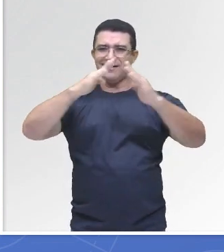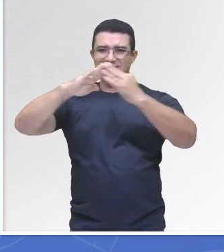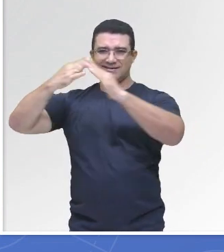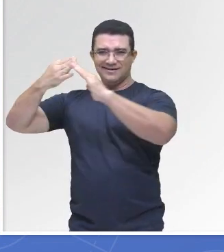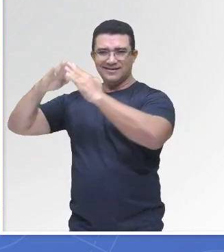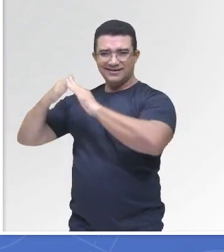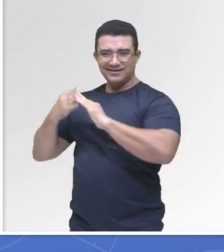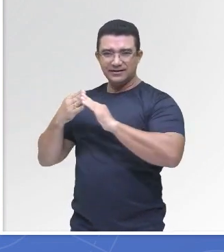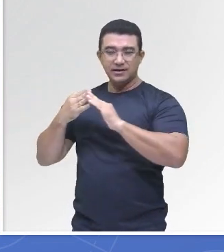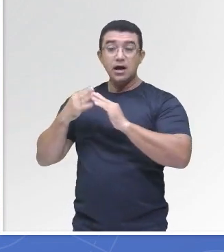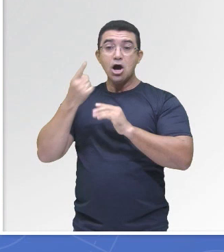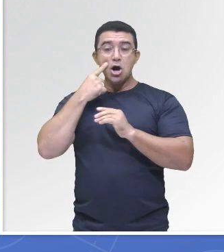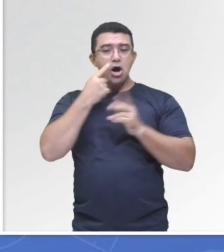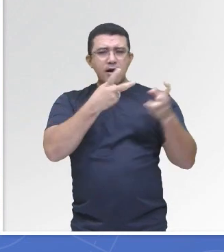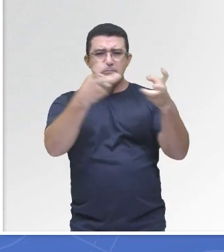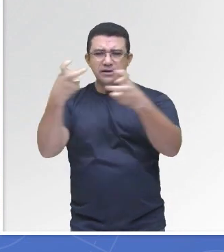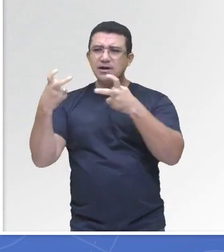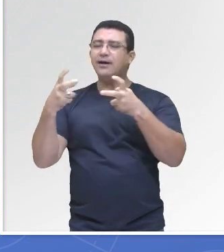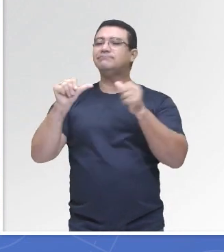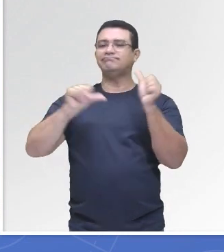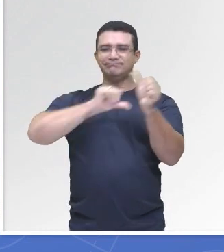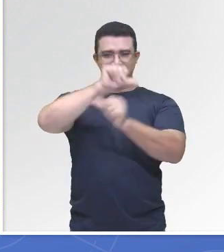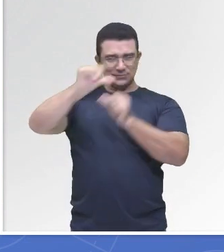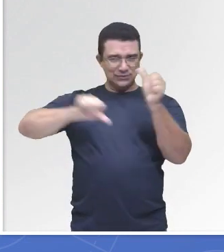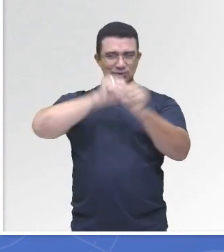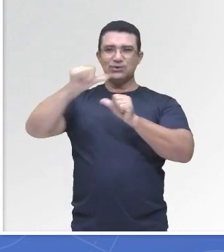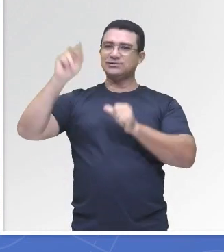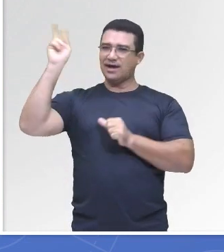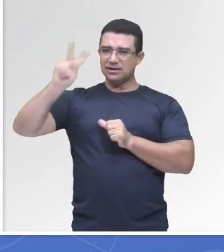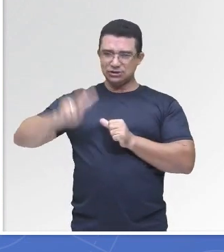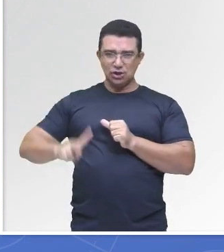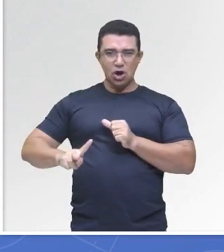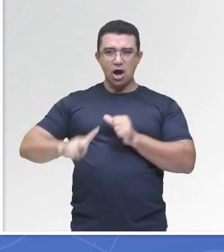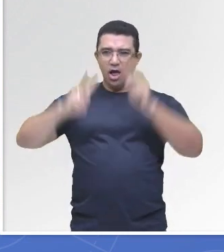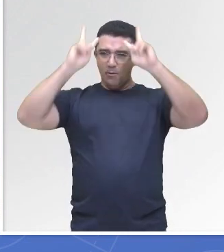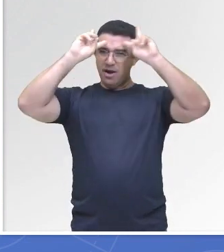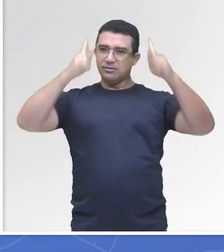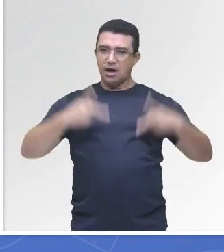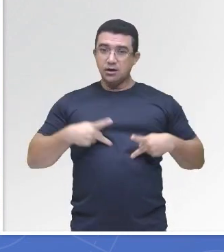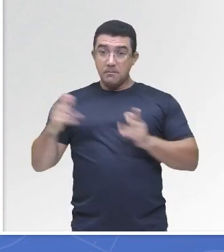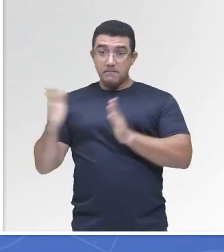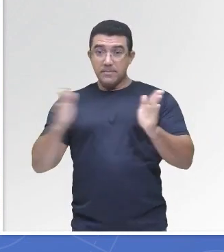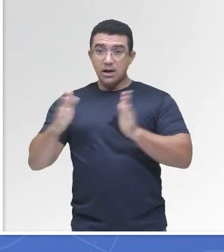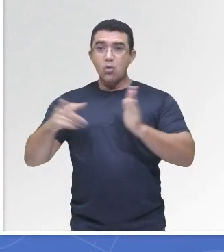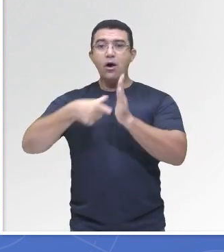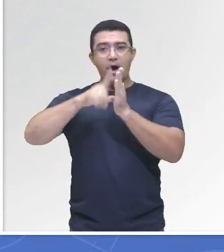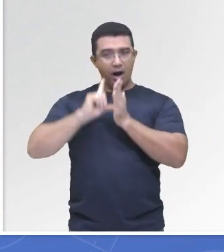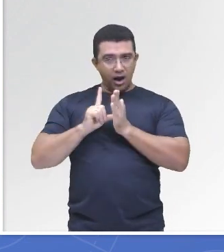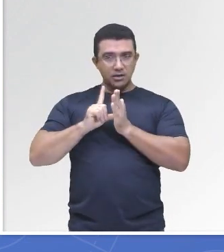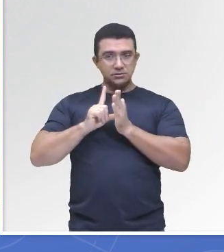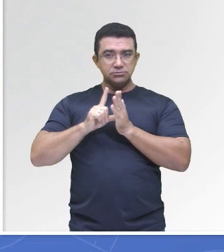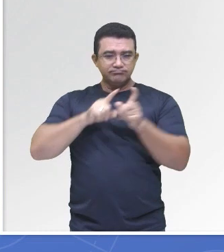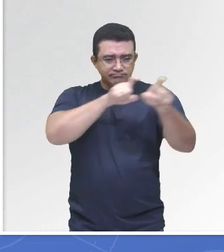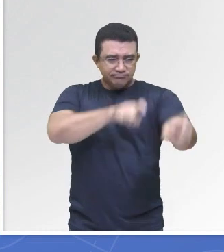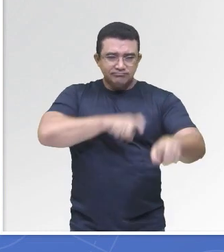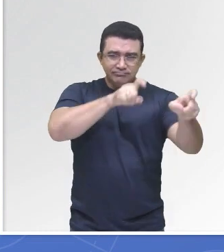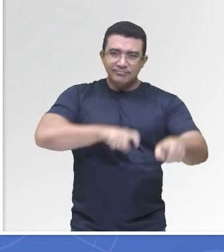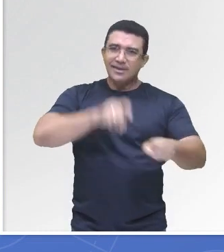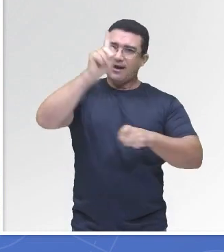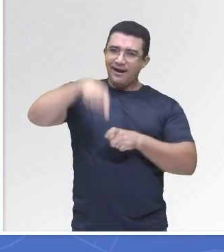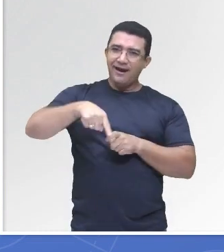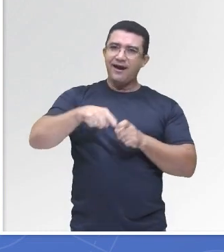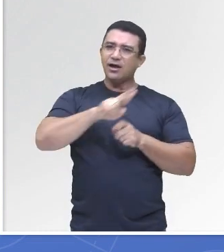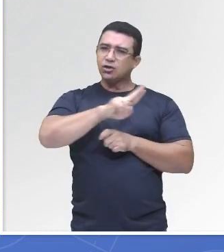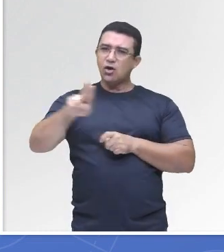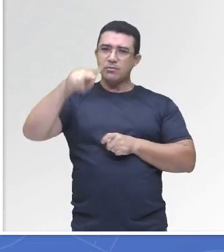mudar completamente a história da humanidade. O período antes da agricultura, a gente chama de Paleolítico,